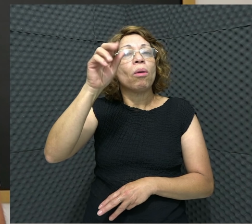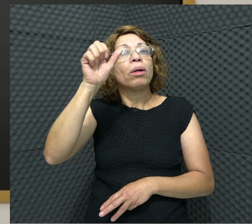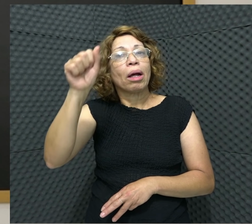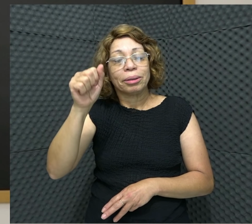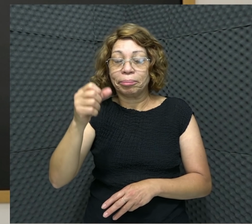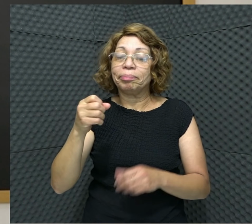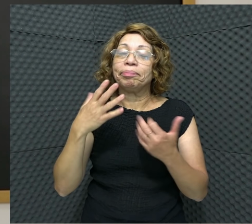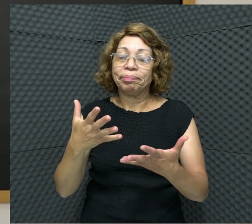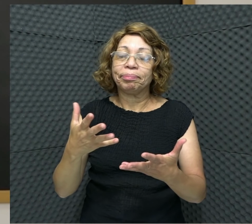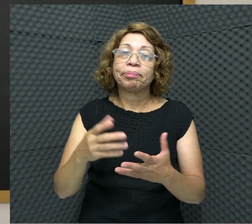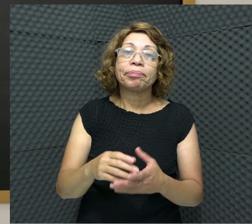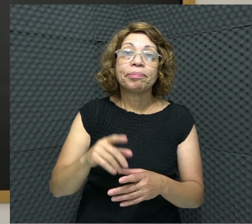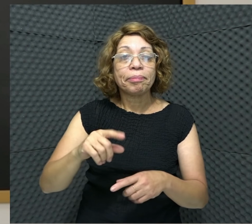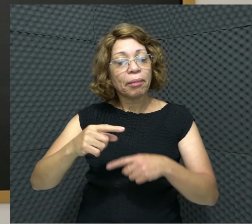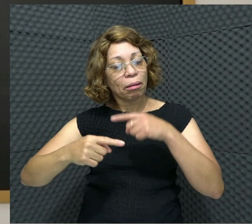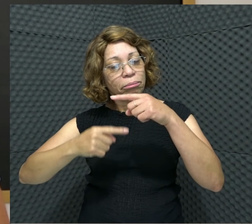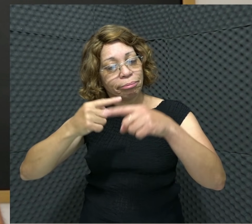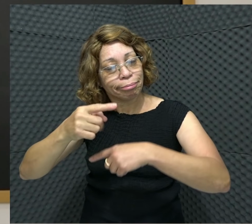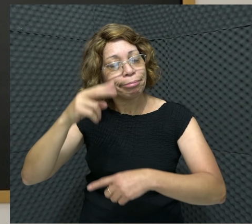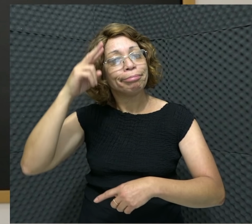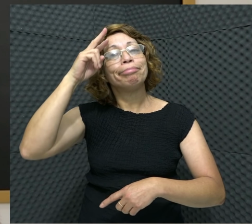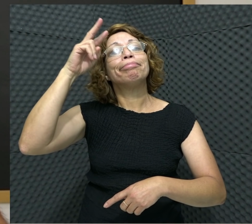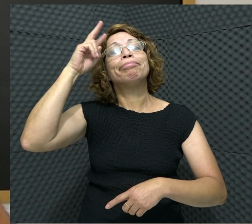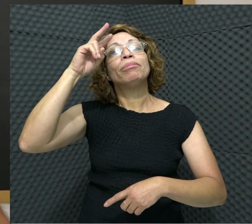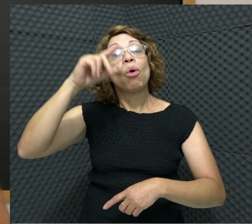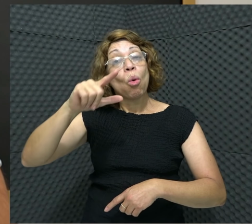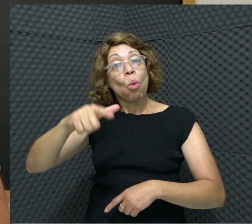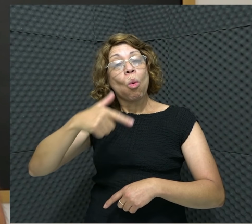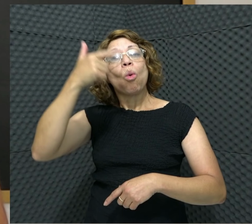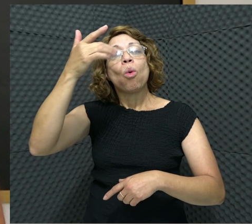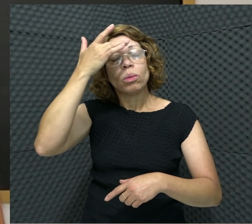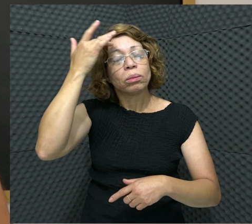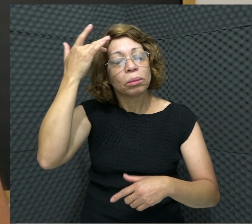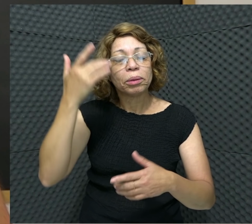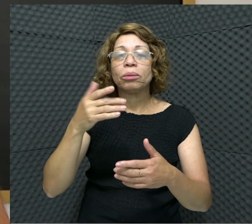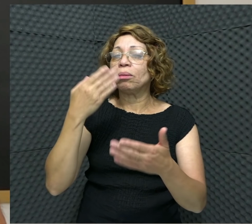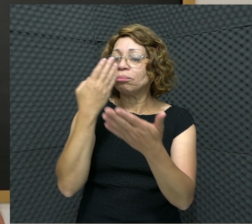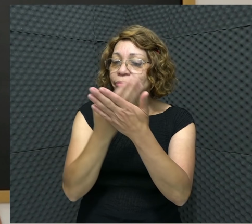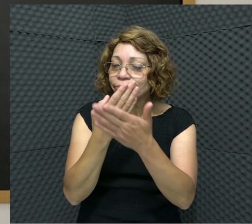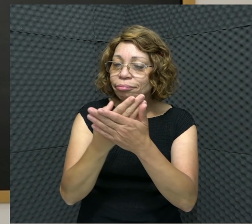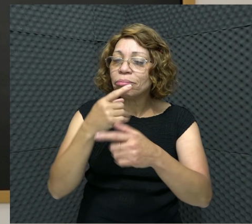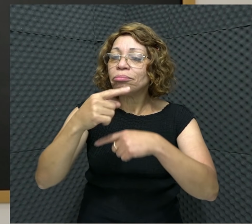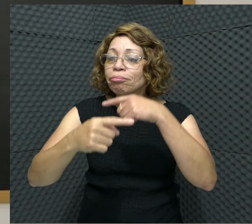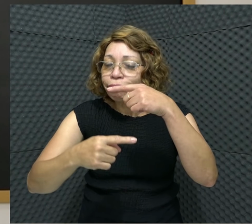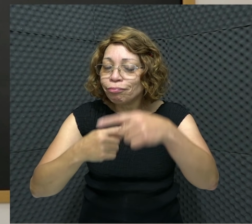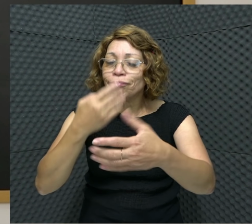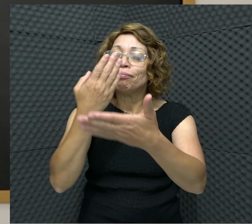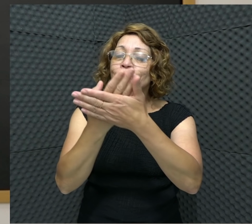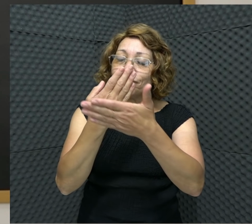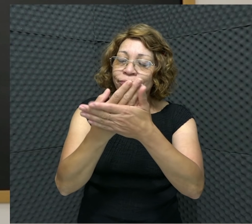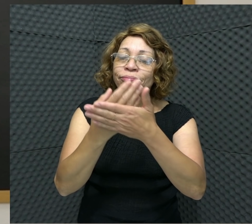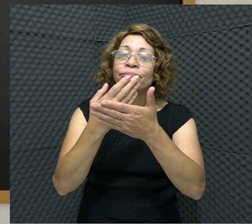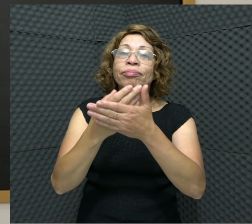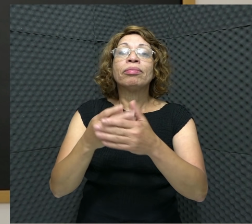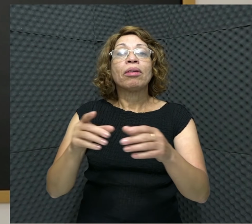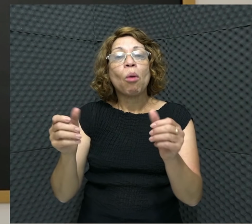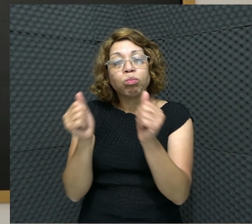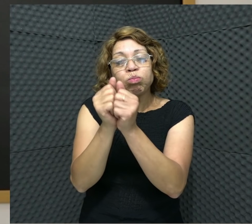muitos. Muito embora, ao longo da história, outros estudiosos dessa